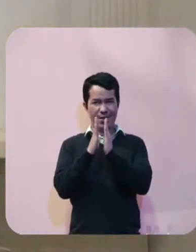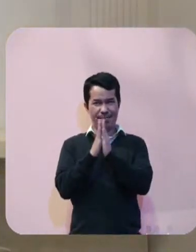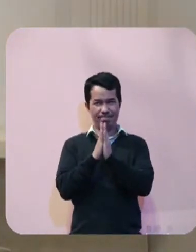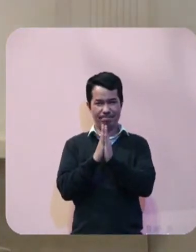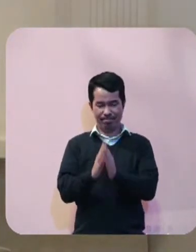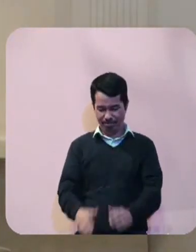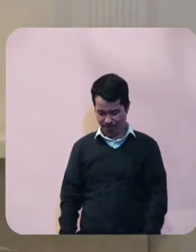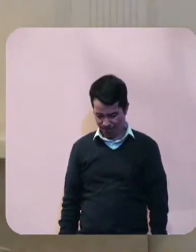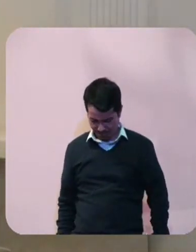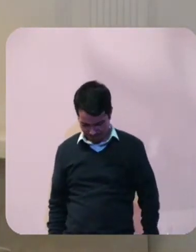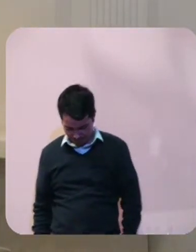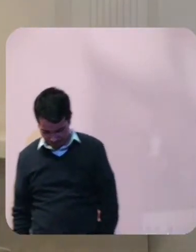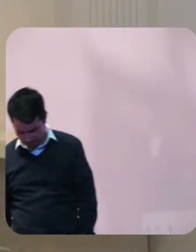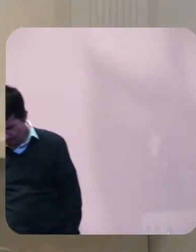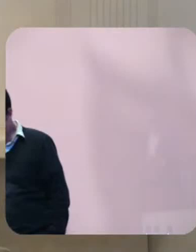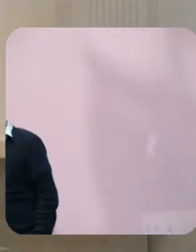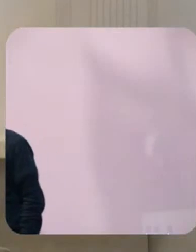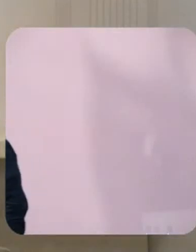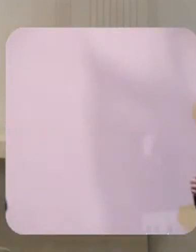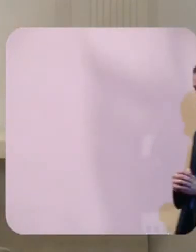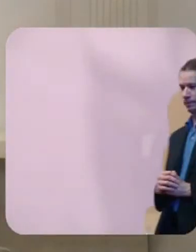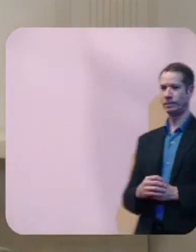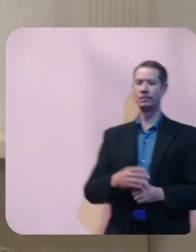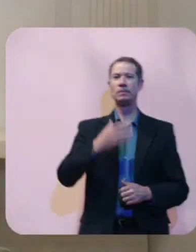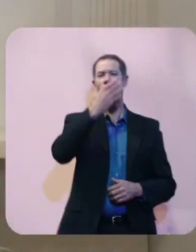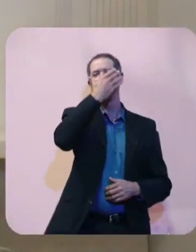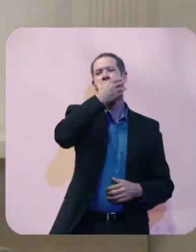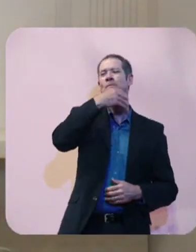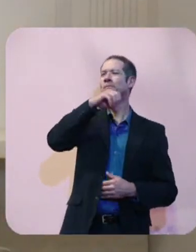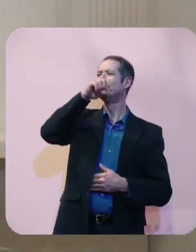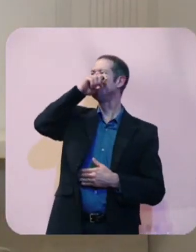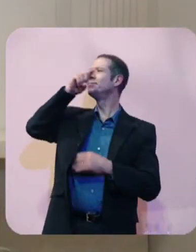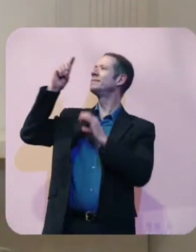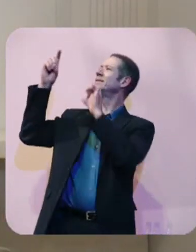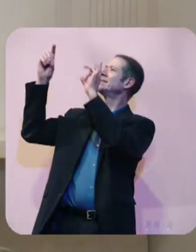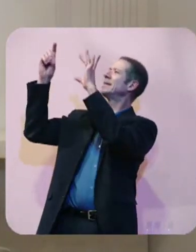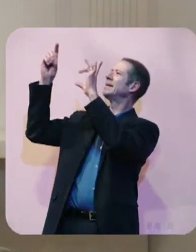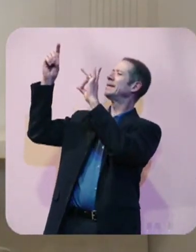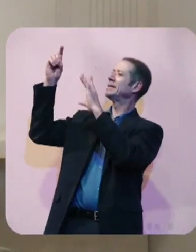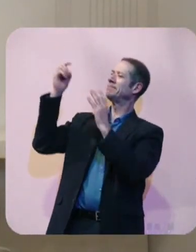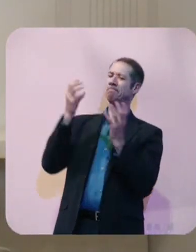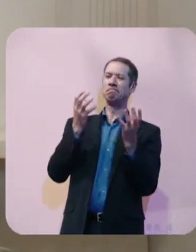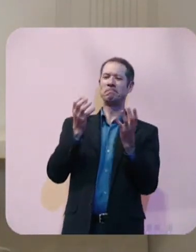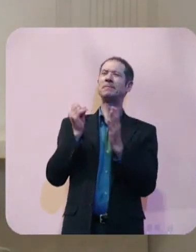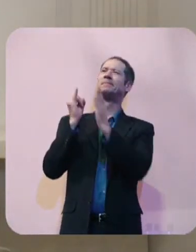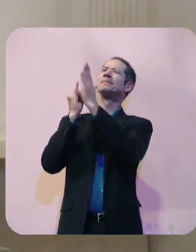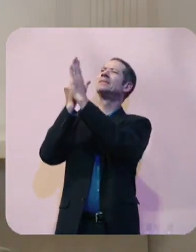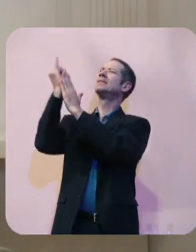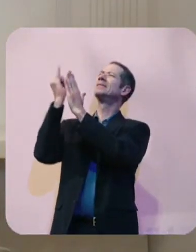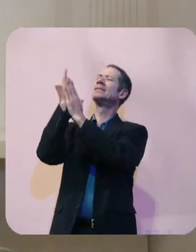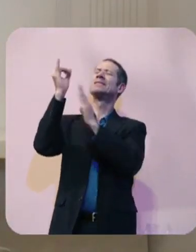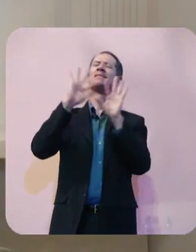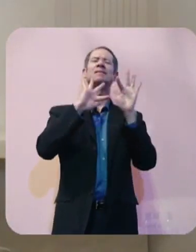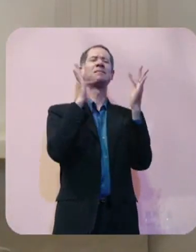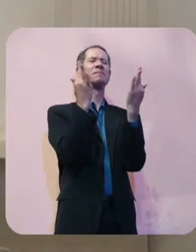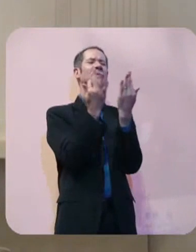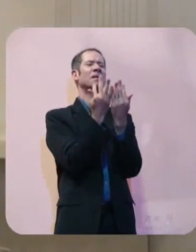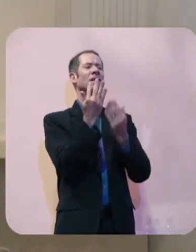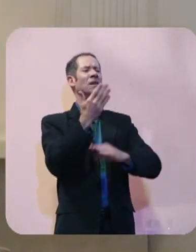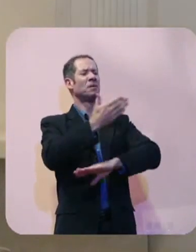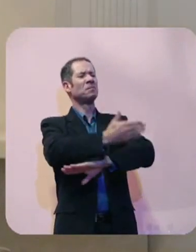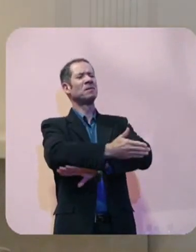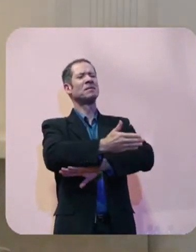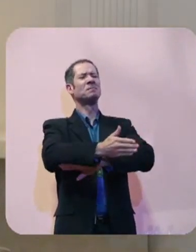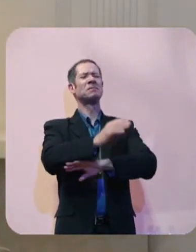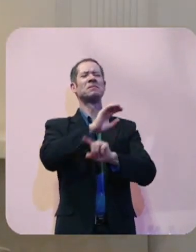juntos? Pai querido, nessa hora eu quero interceder por famílias que estão participando